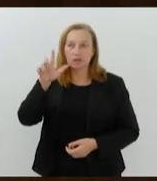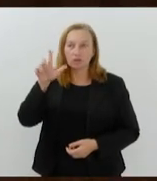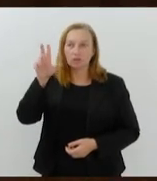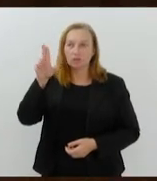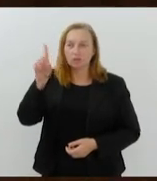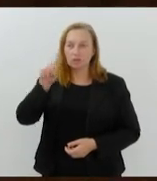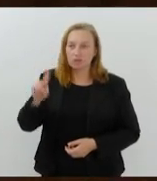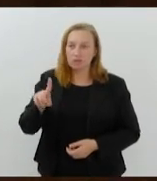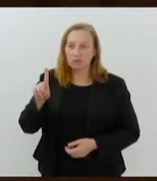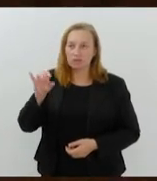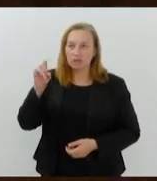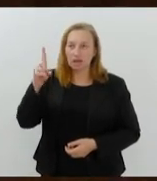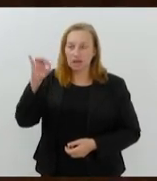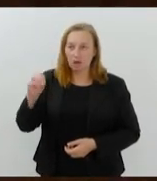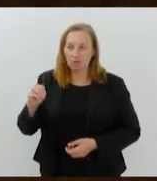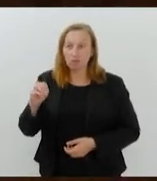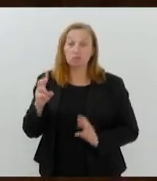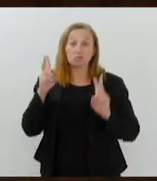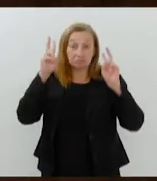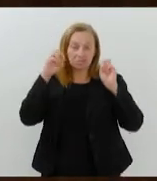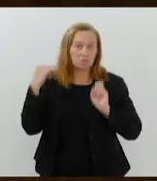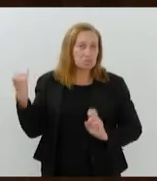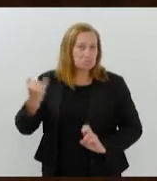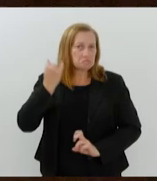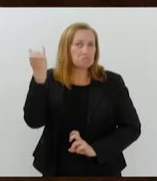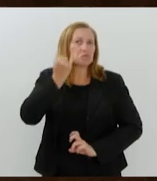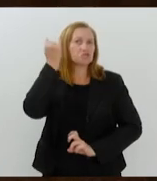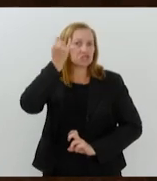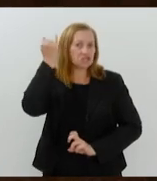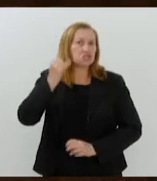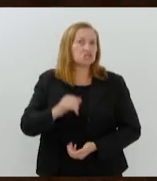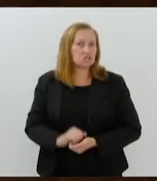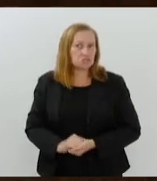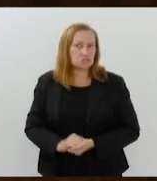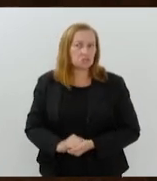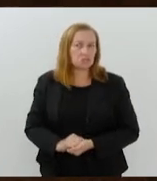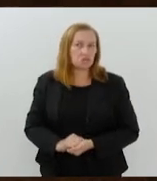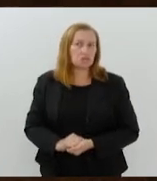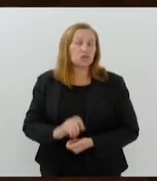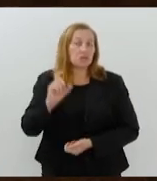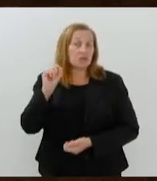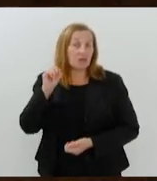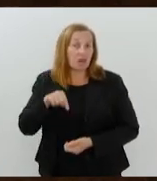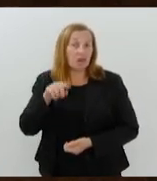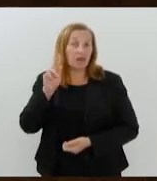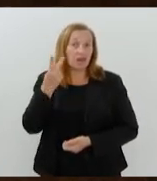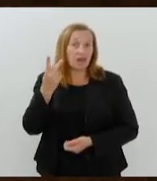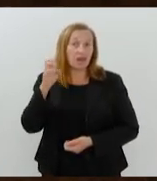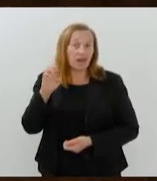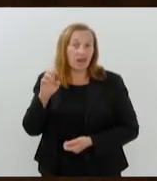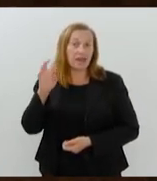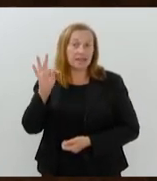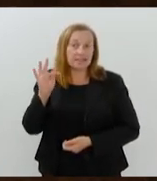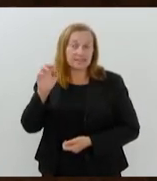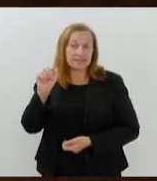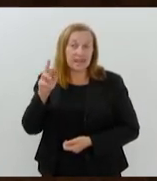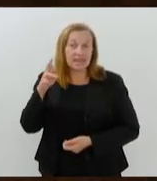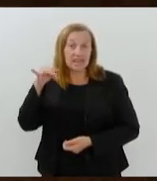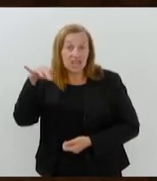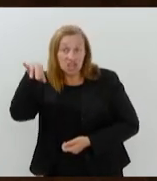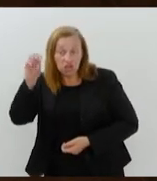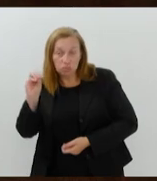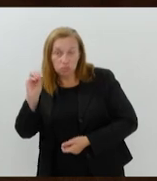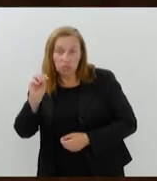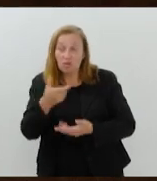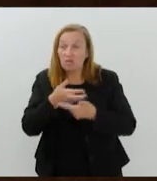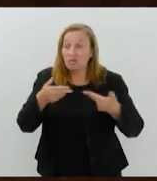aborda um tema importantíssimo, que é o etarismo. Sucessivas